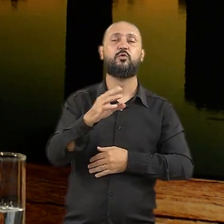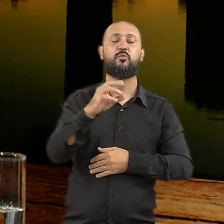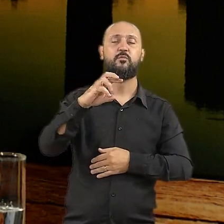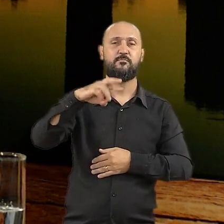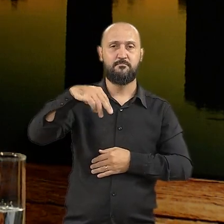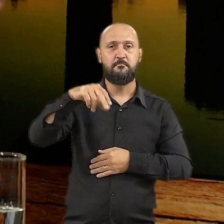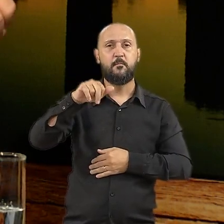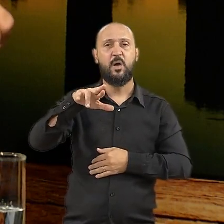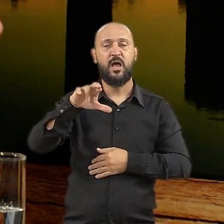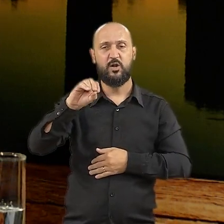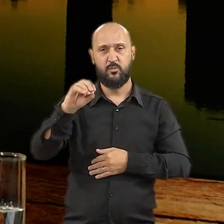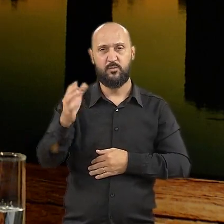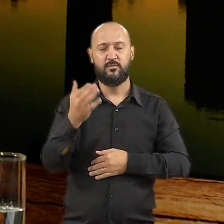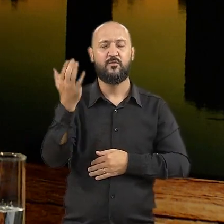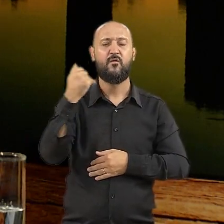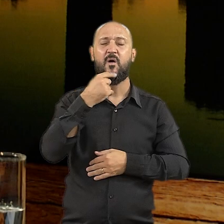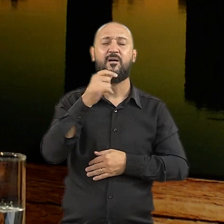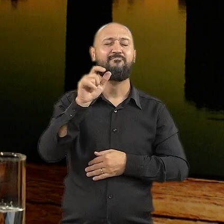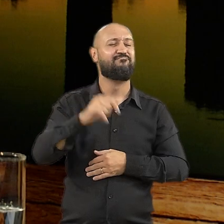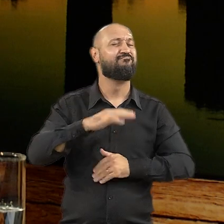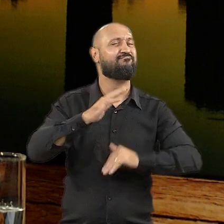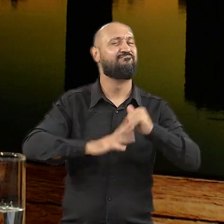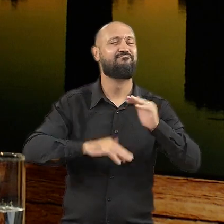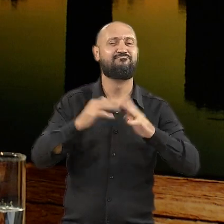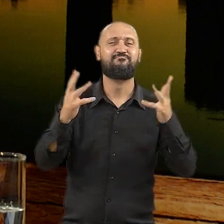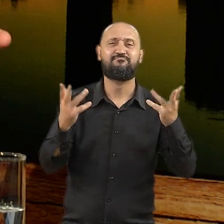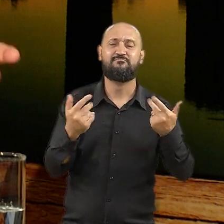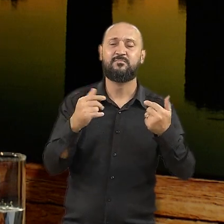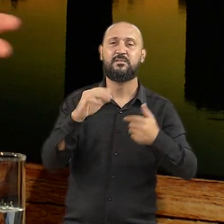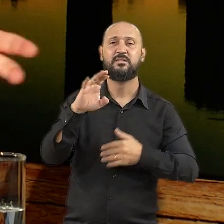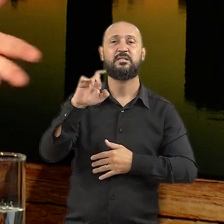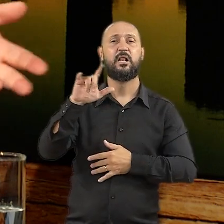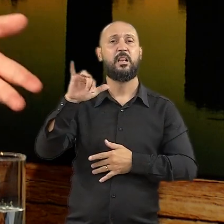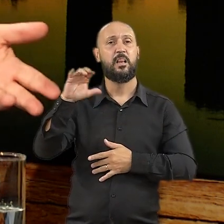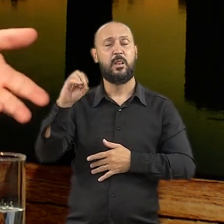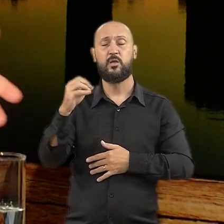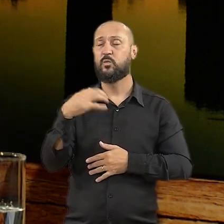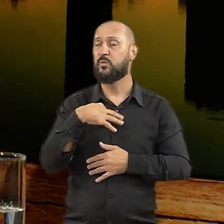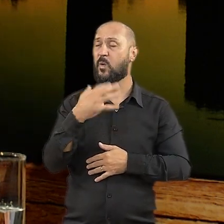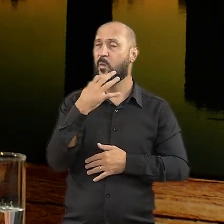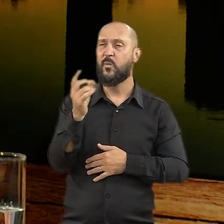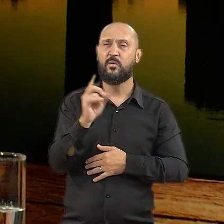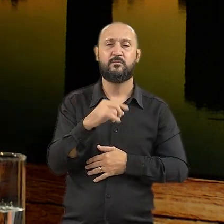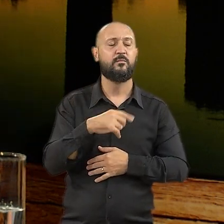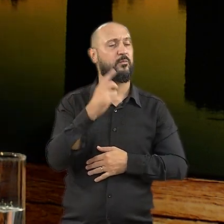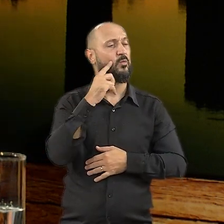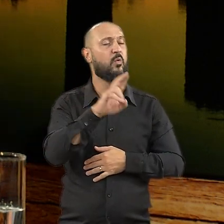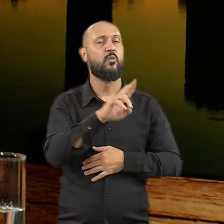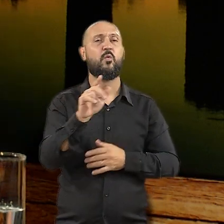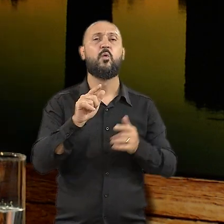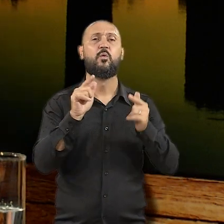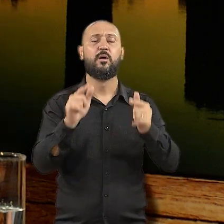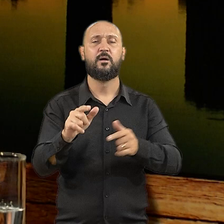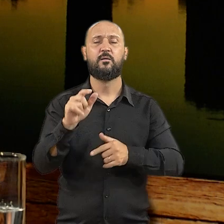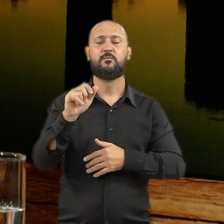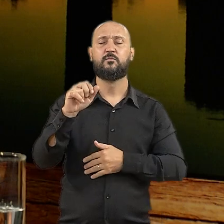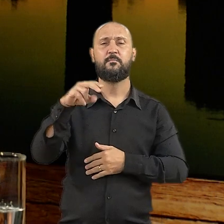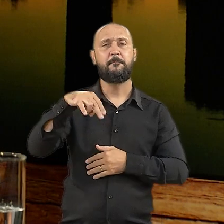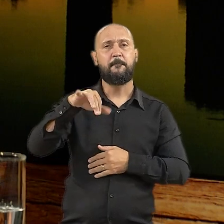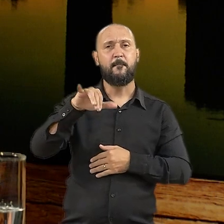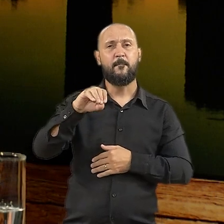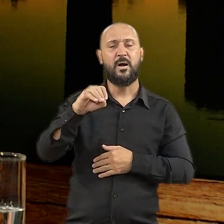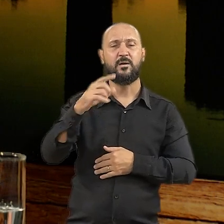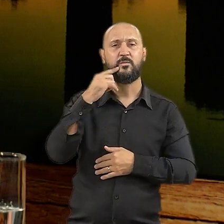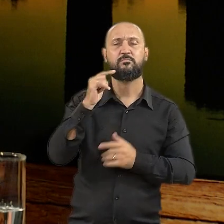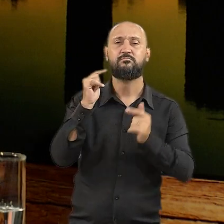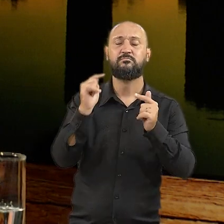Mário, que foi um músico queridíssimo aqui, o Celito que me contou, porque eu não conhecia. Falou, você não bota o nome do Antônio Mário